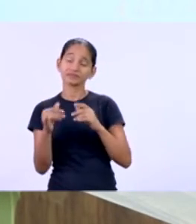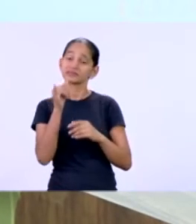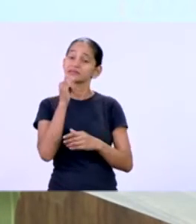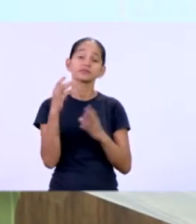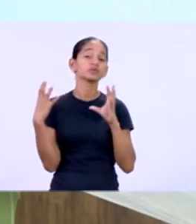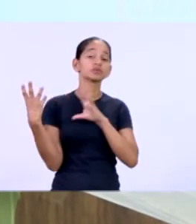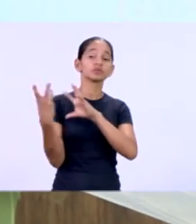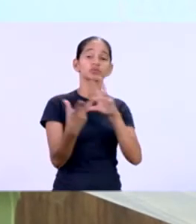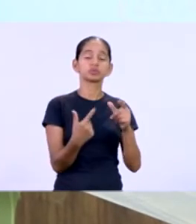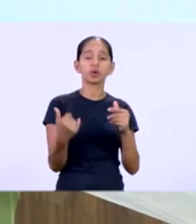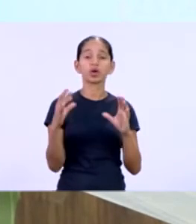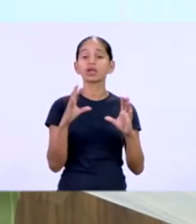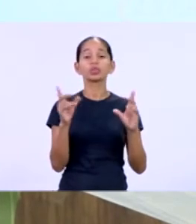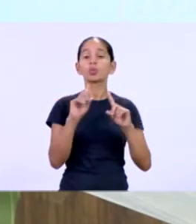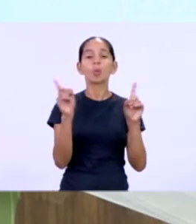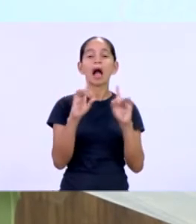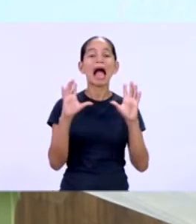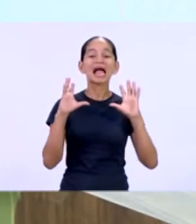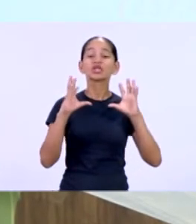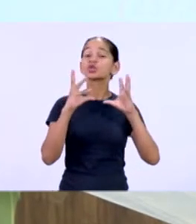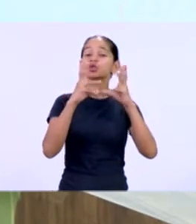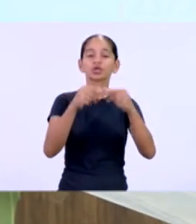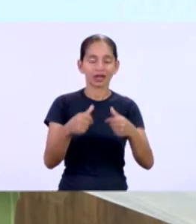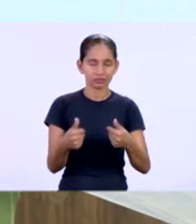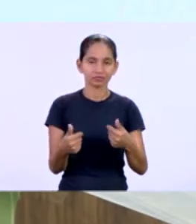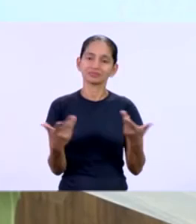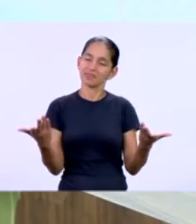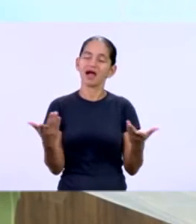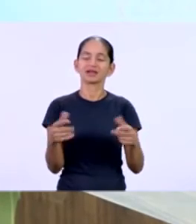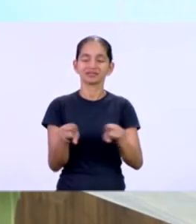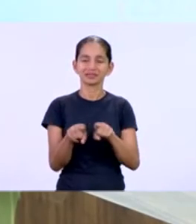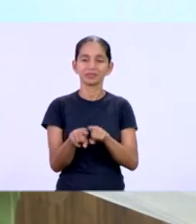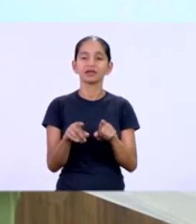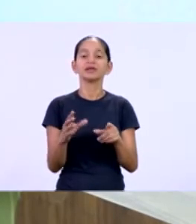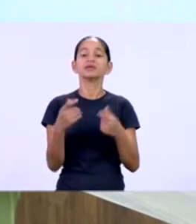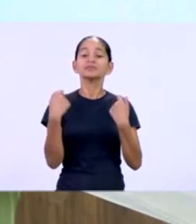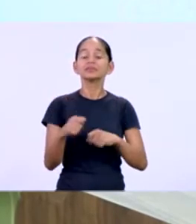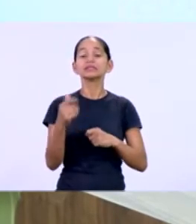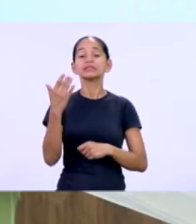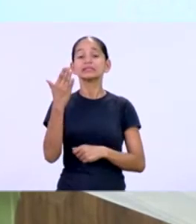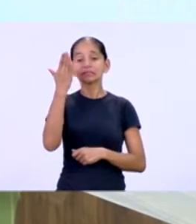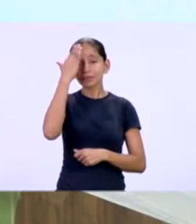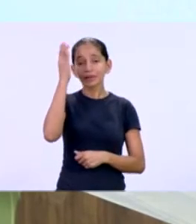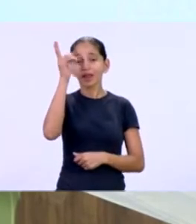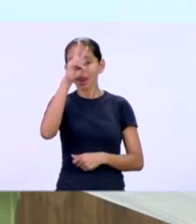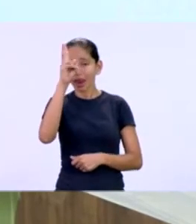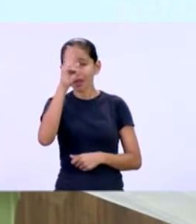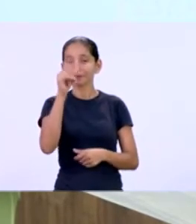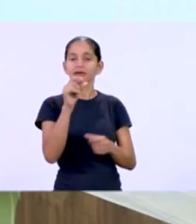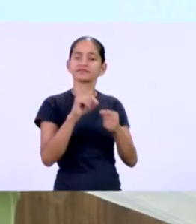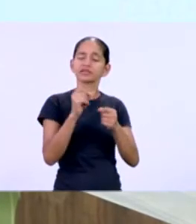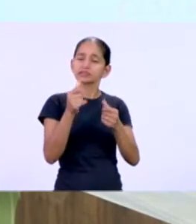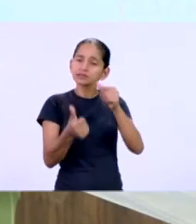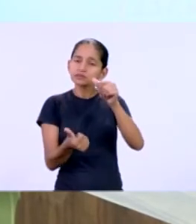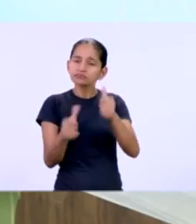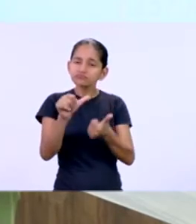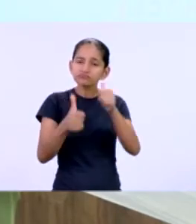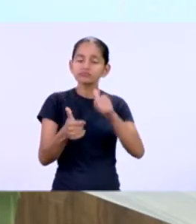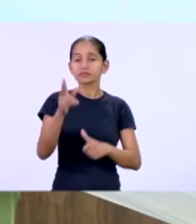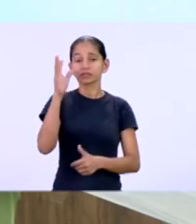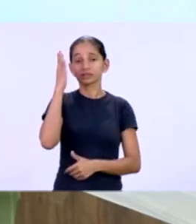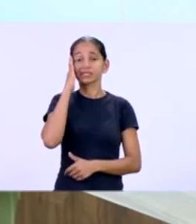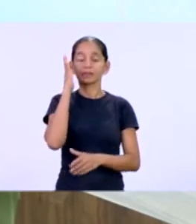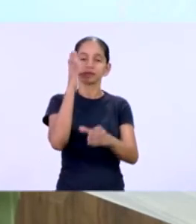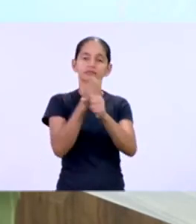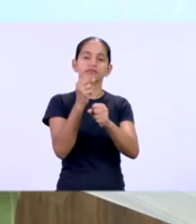estamos apresentando aqui é o total da tributação, mas é a tributação que tem que ser considerada para que você faça o